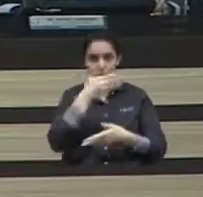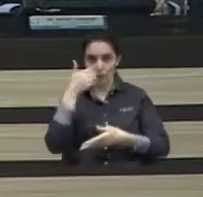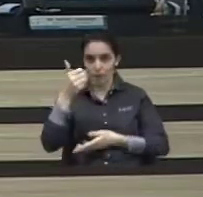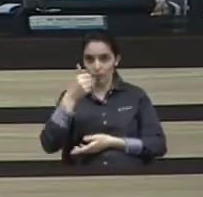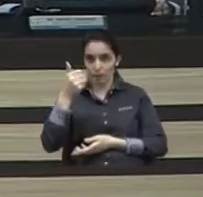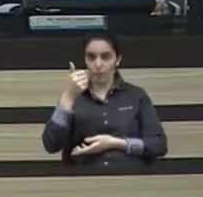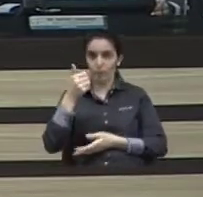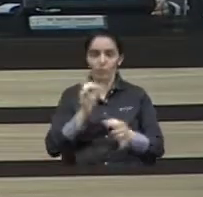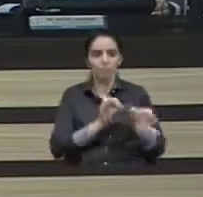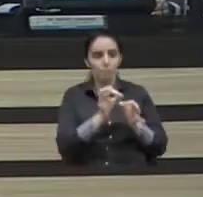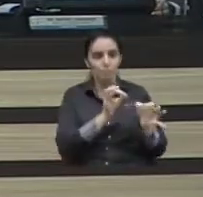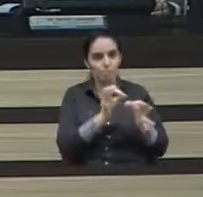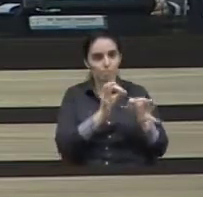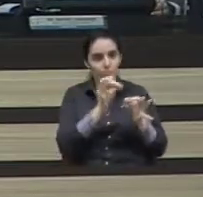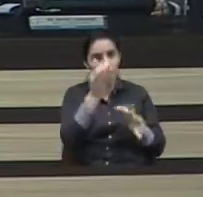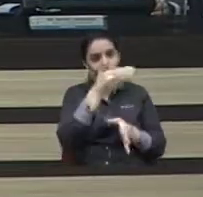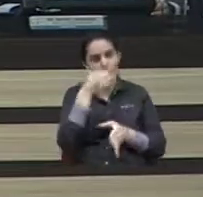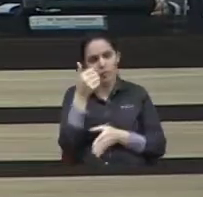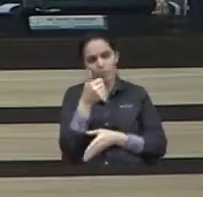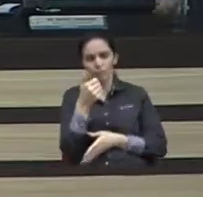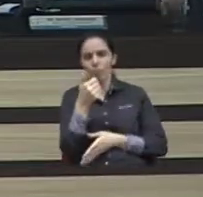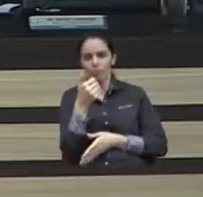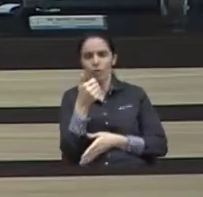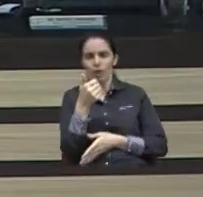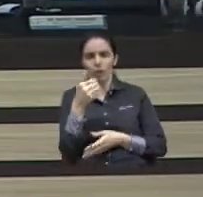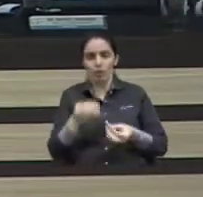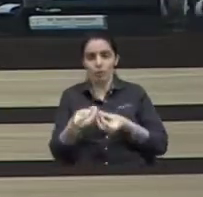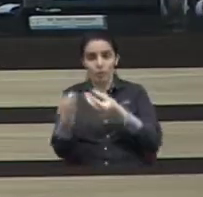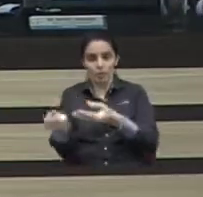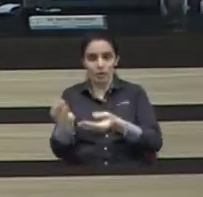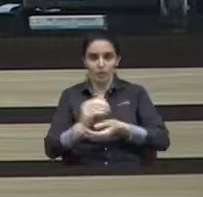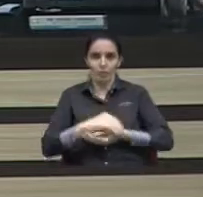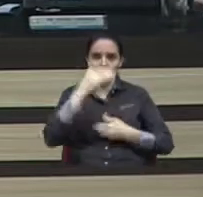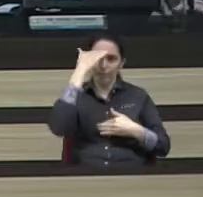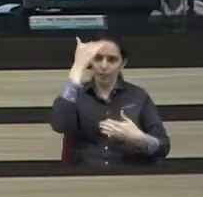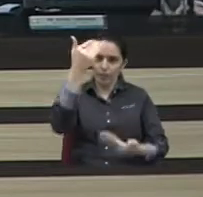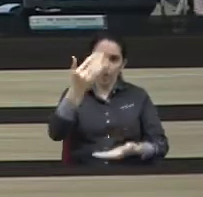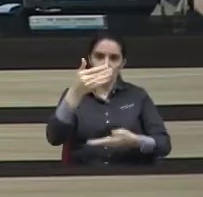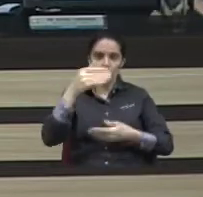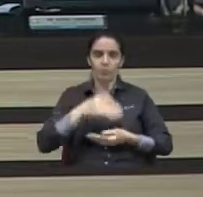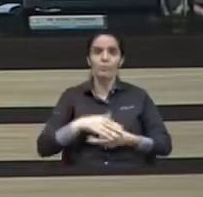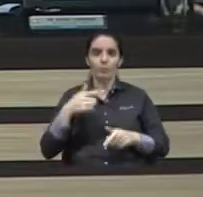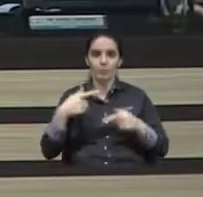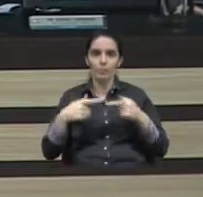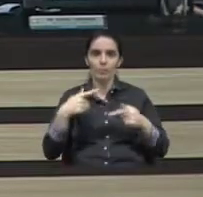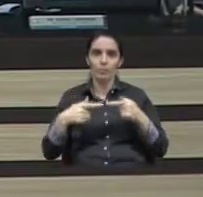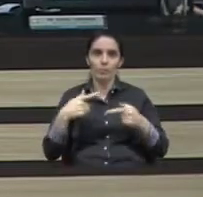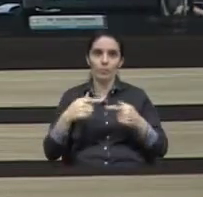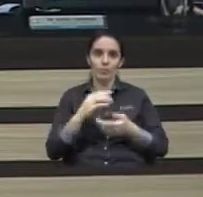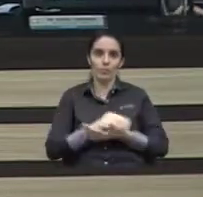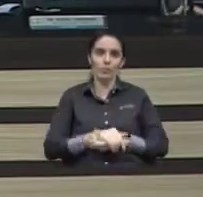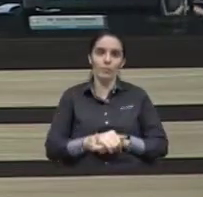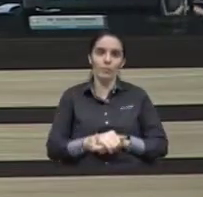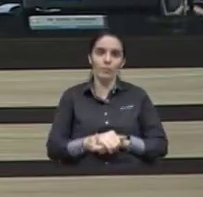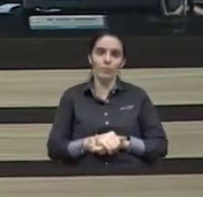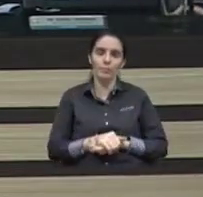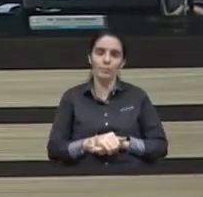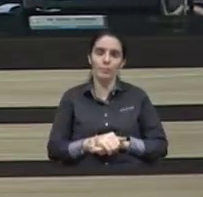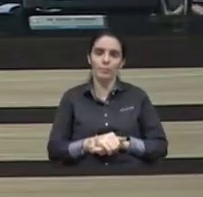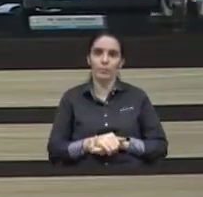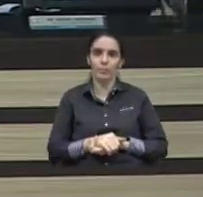aspas, arrumar para melhorar nessa questão da dispensação. Muito obrigado. Continue a discussão. Desejo discutir,